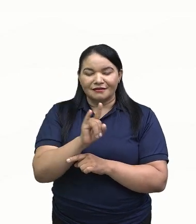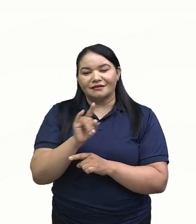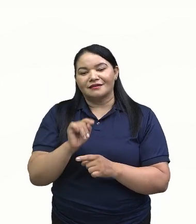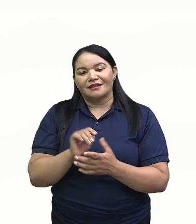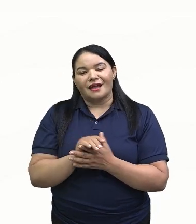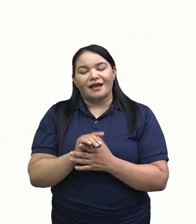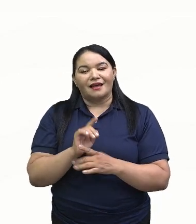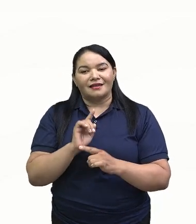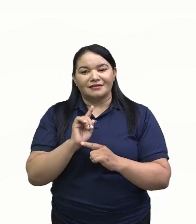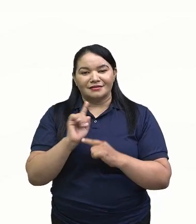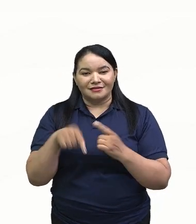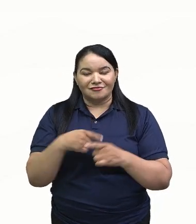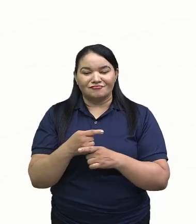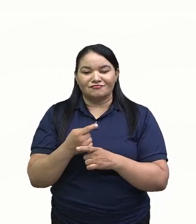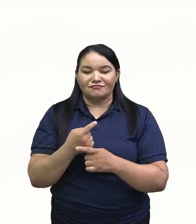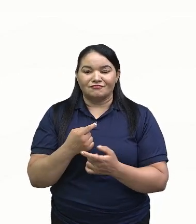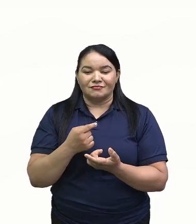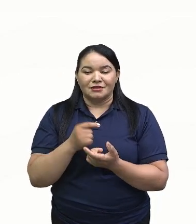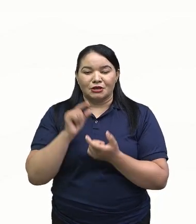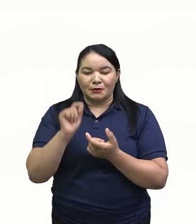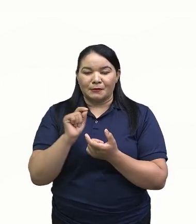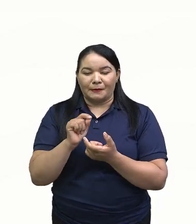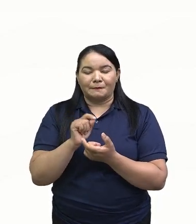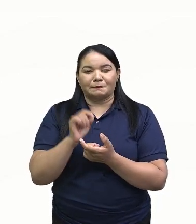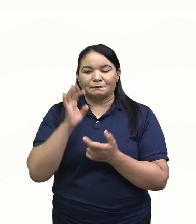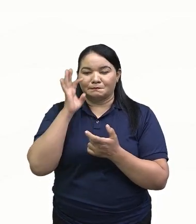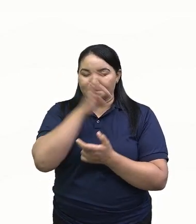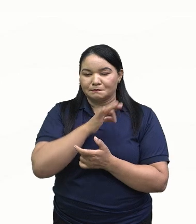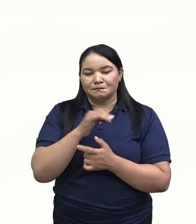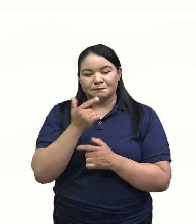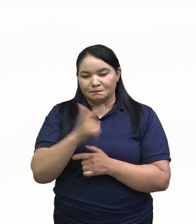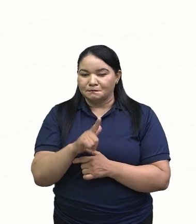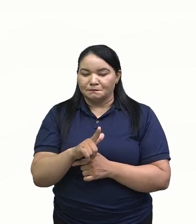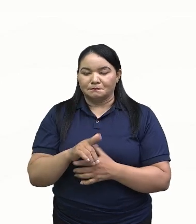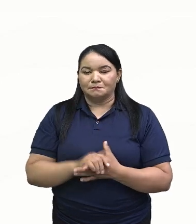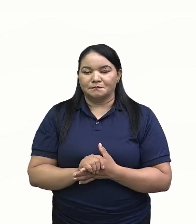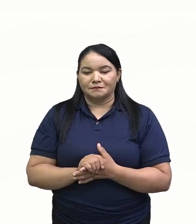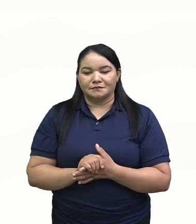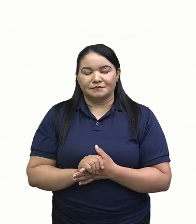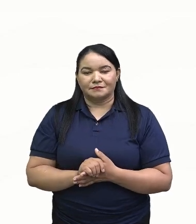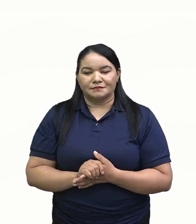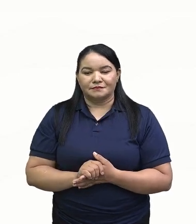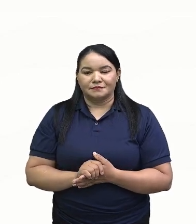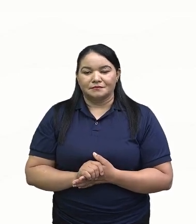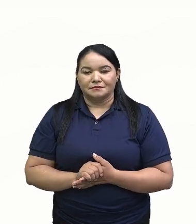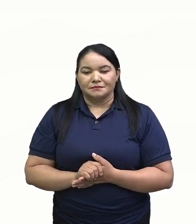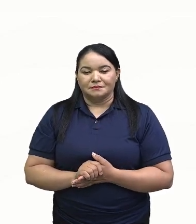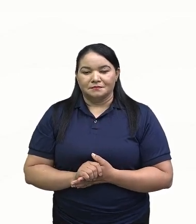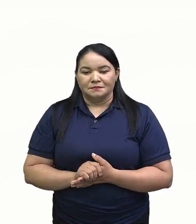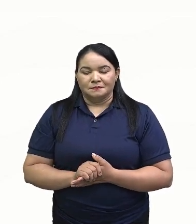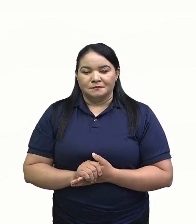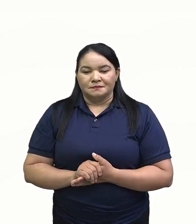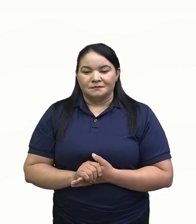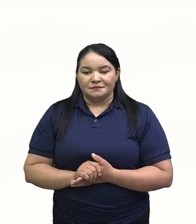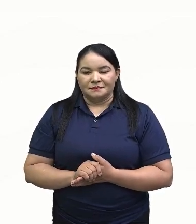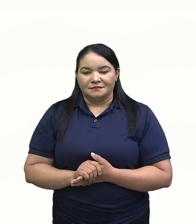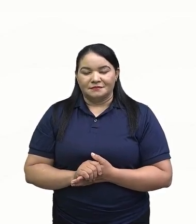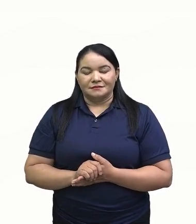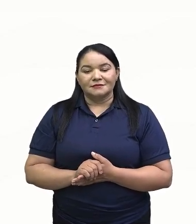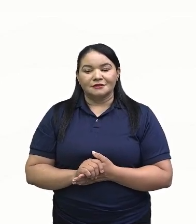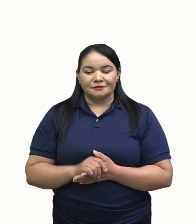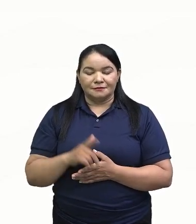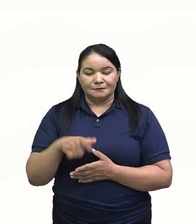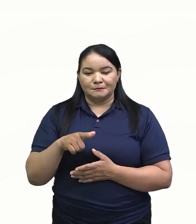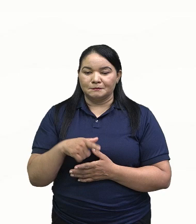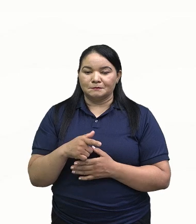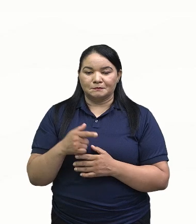aí caracteriza a infidelidade, ou seja, a pessoa não é fiel, ela é infiel.